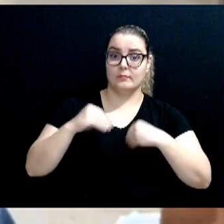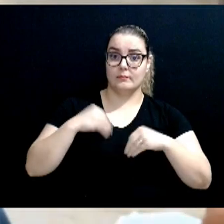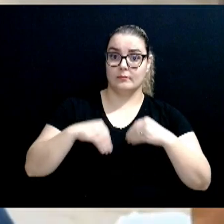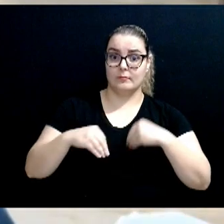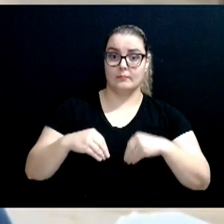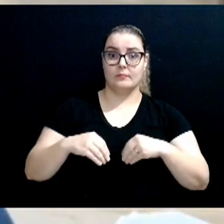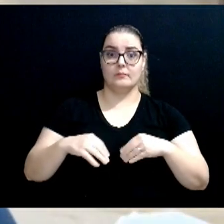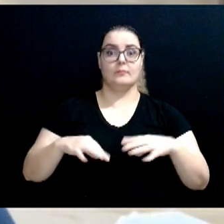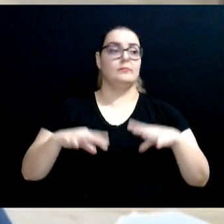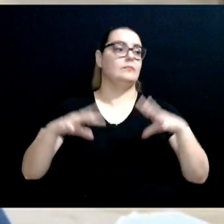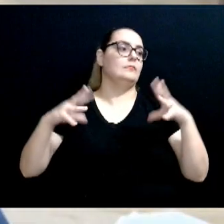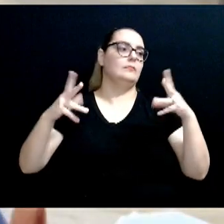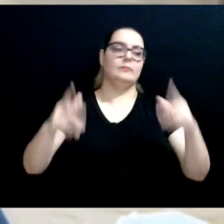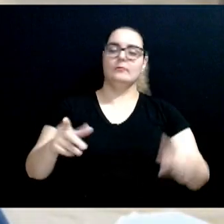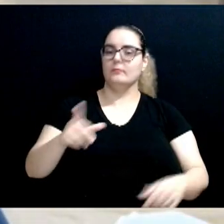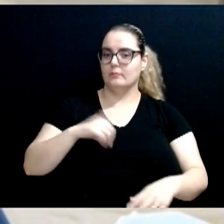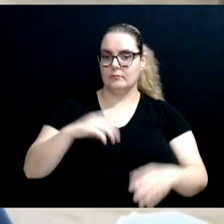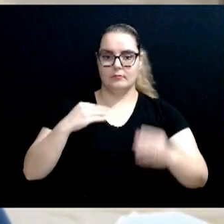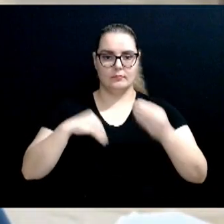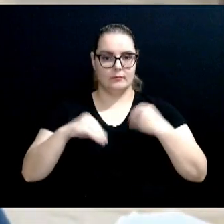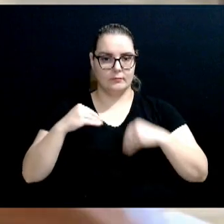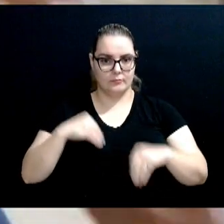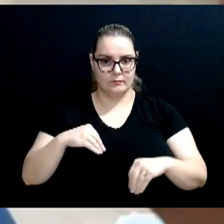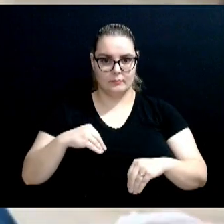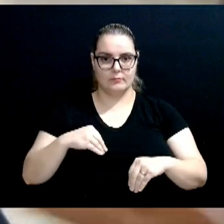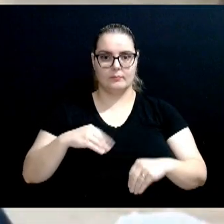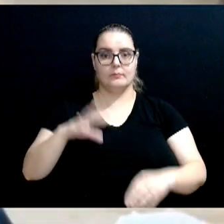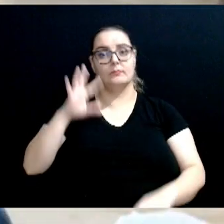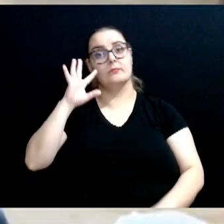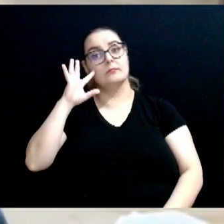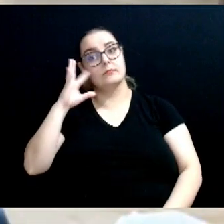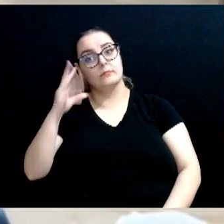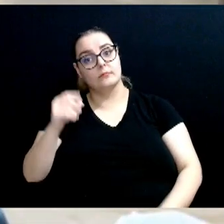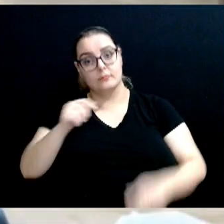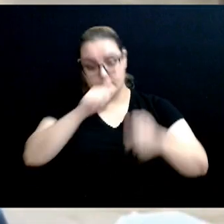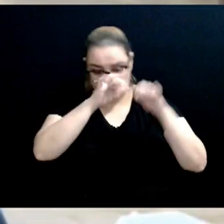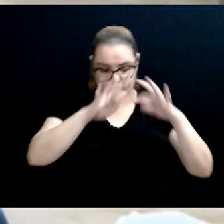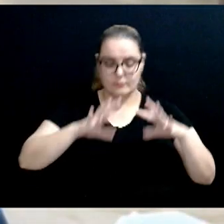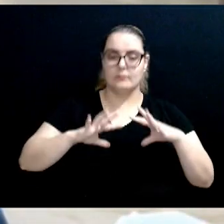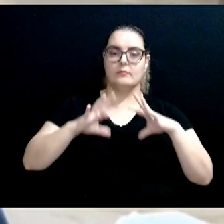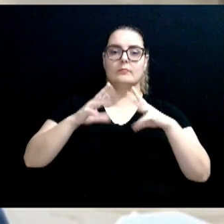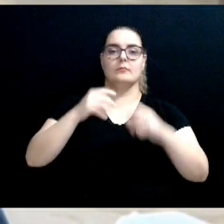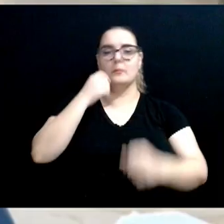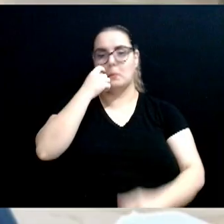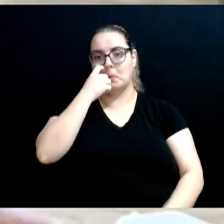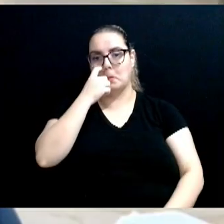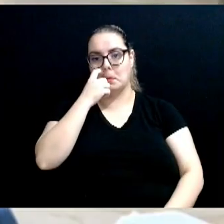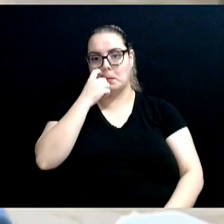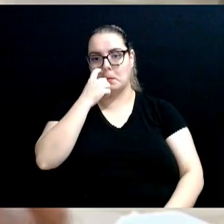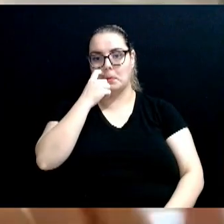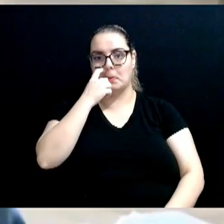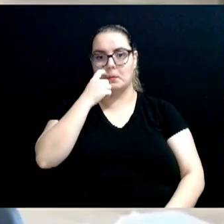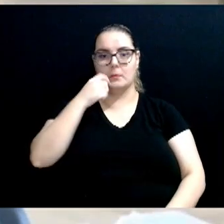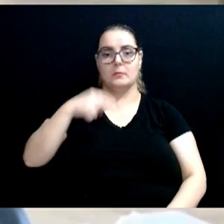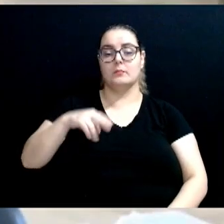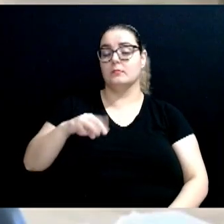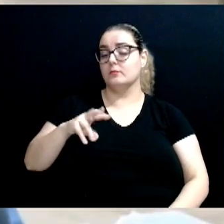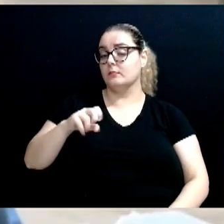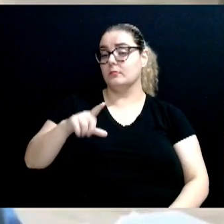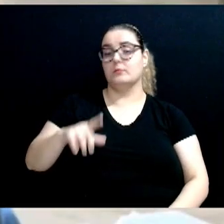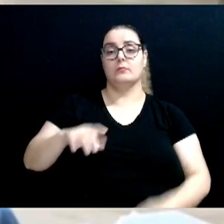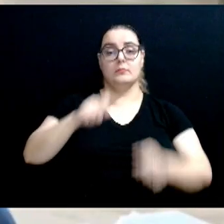ter depressão. Aí a gente foi compreendendo o autismo, aí todo mundo classifica qual o nível de autismo que tem, depois isso virou